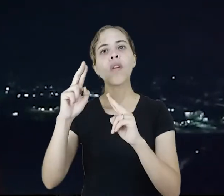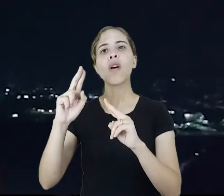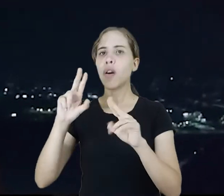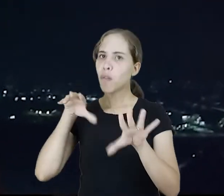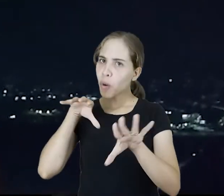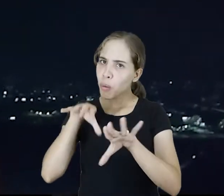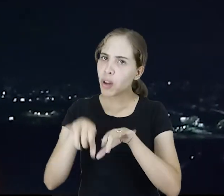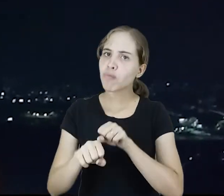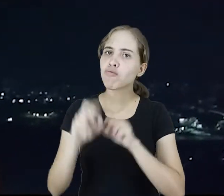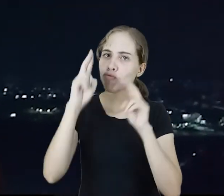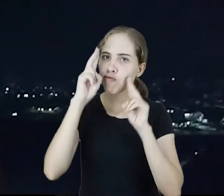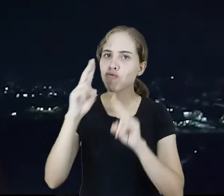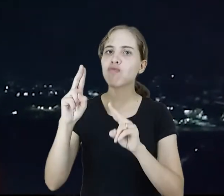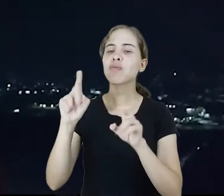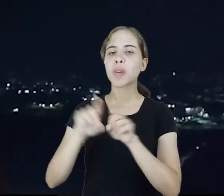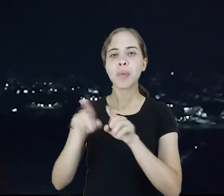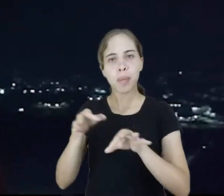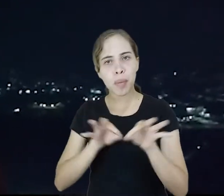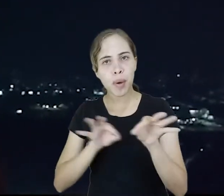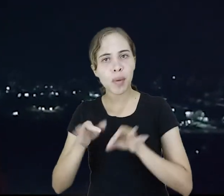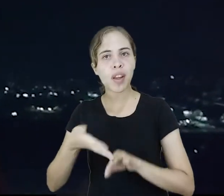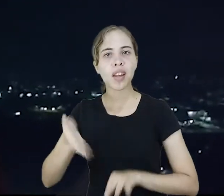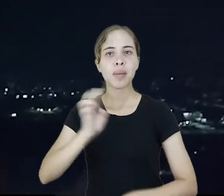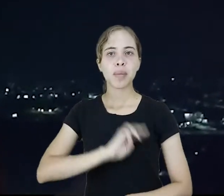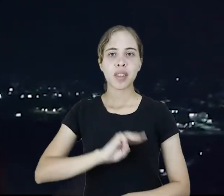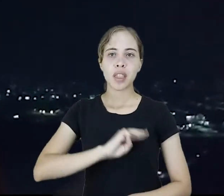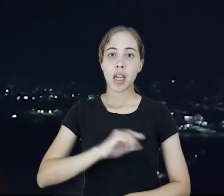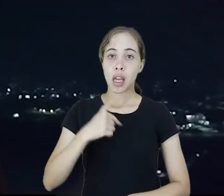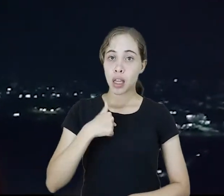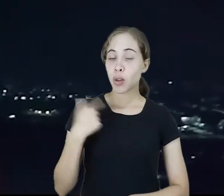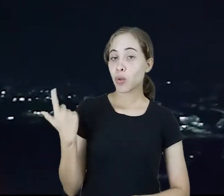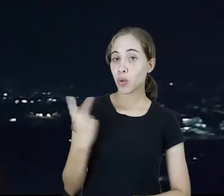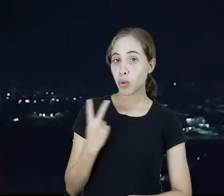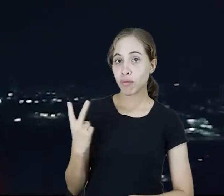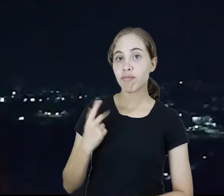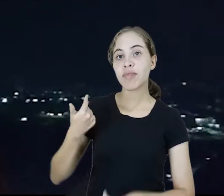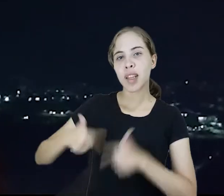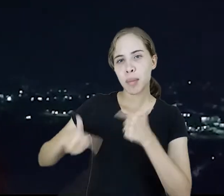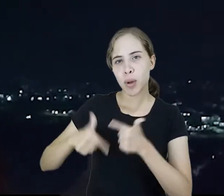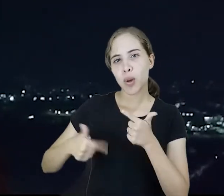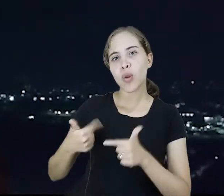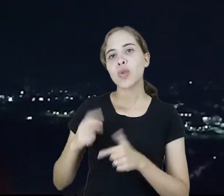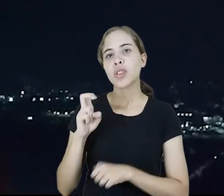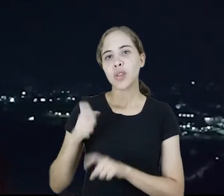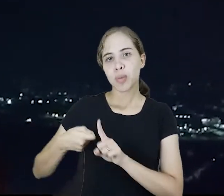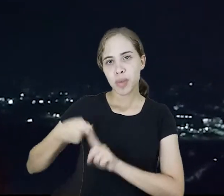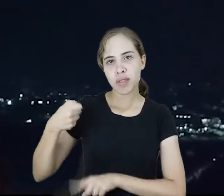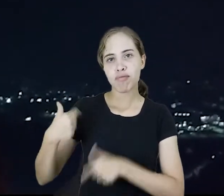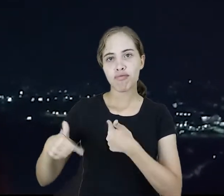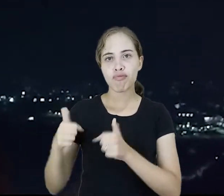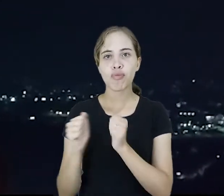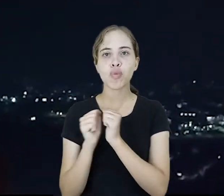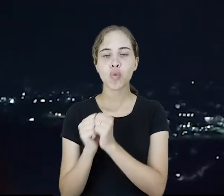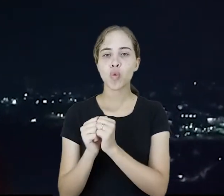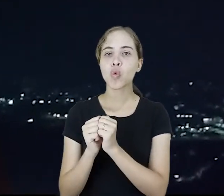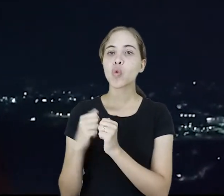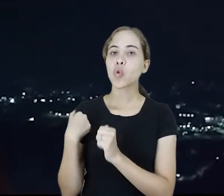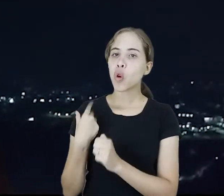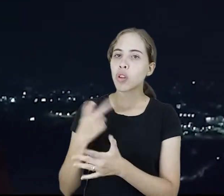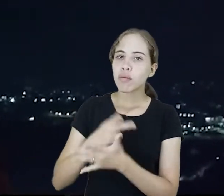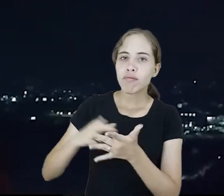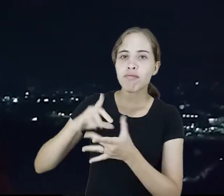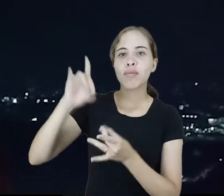muito bem preparado para a missão. Nesse período que trabalhamos juntos, nesses 5 meses, tínhamos a companhia do